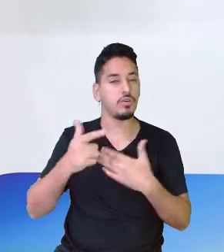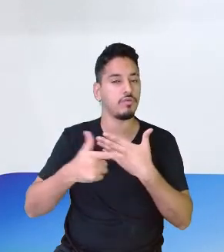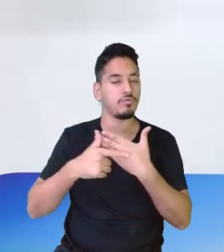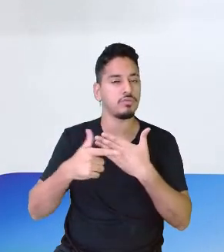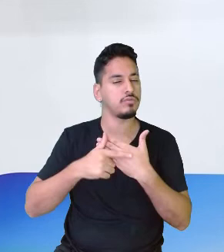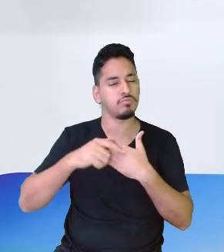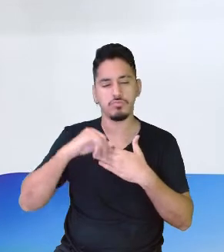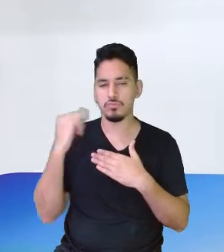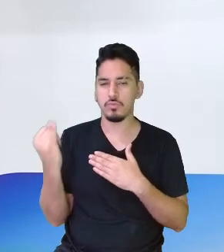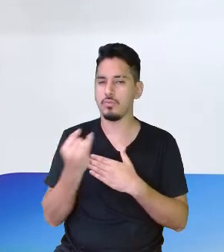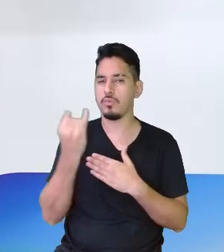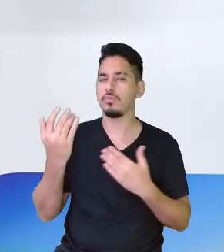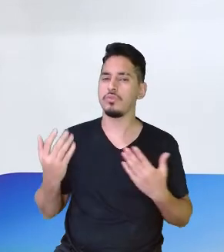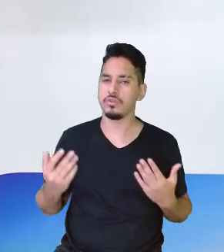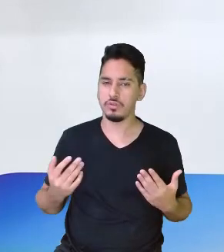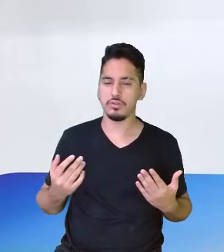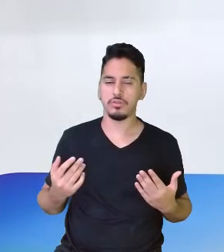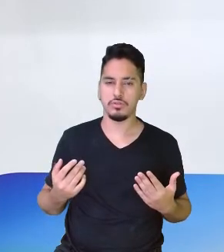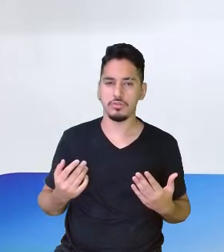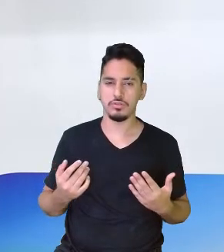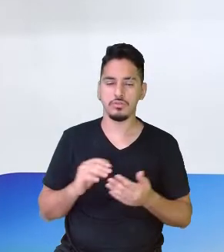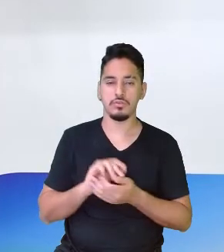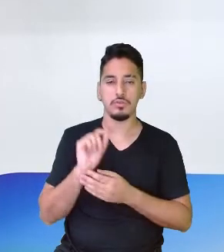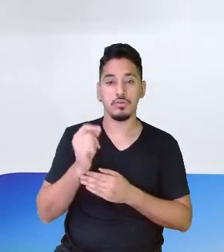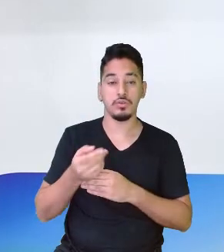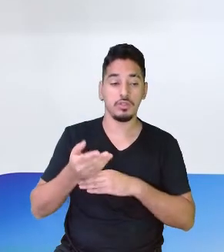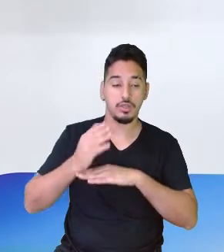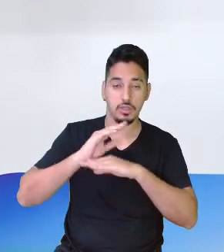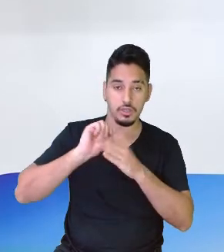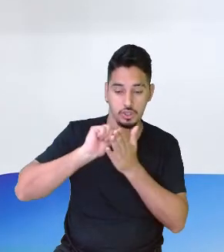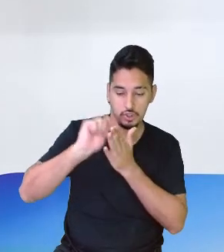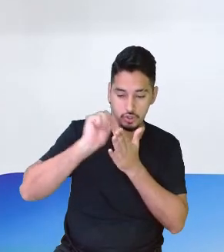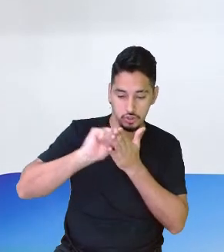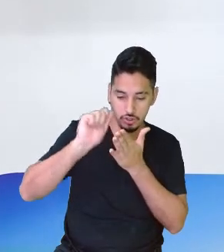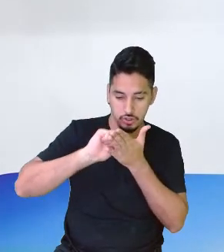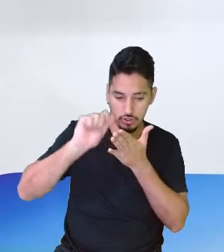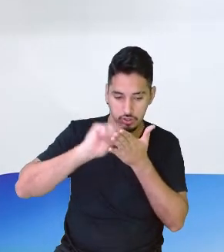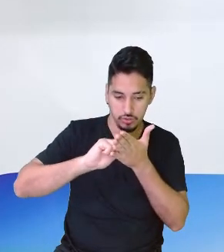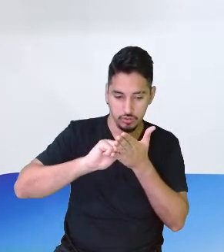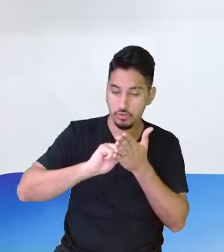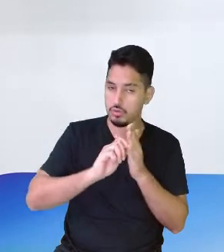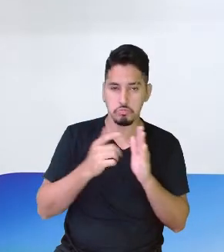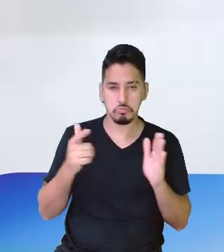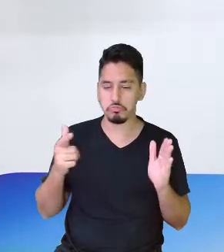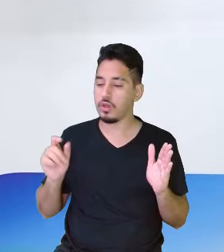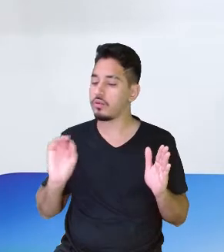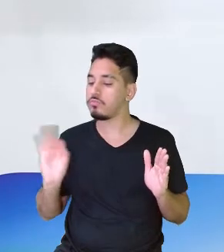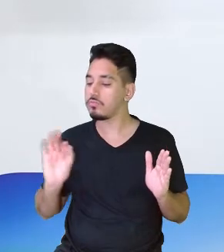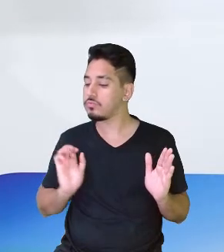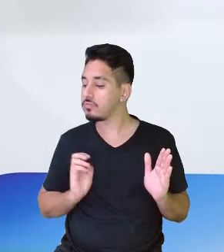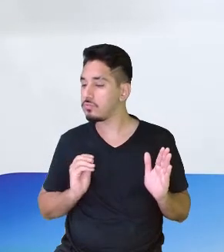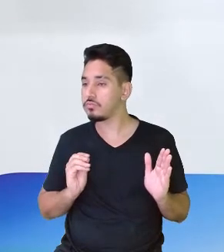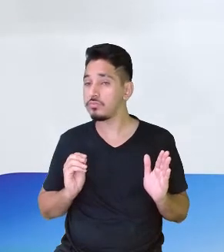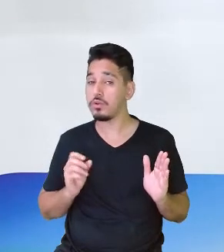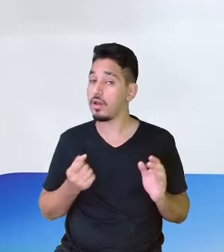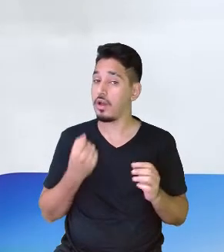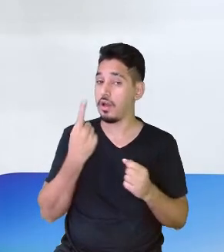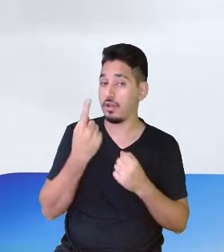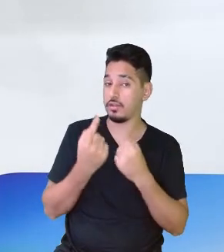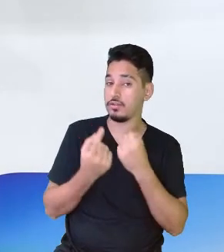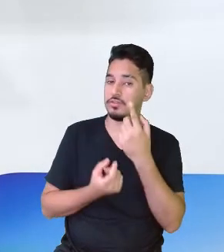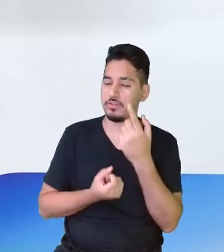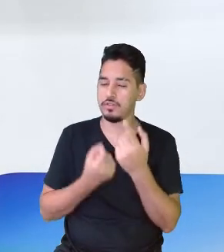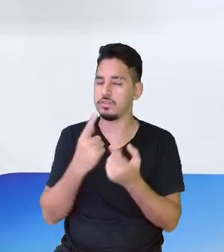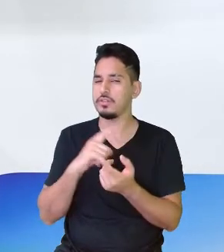explícito na linguagem. Tá? Então, tanto o que está escrito, quanto o que não está escrito. Às vezes, em algumas